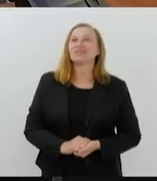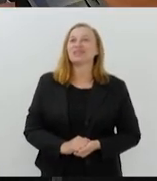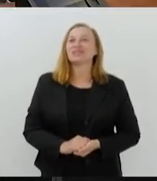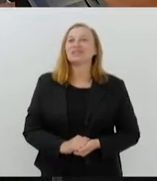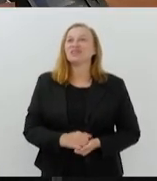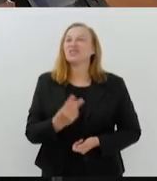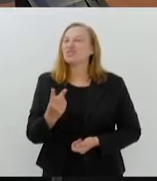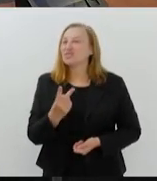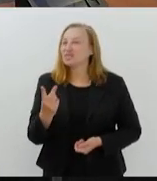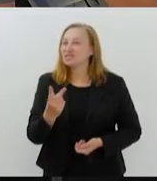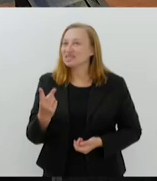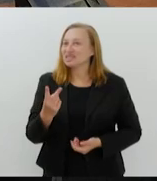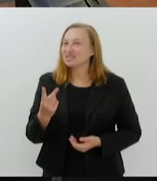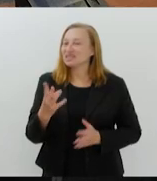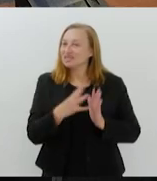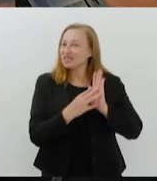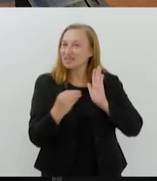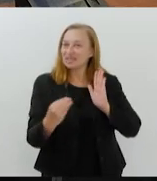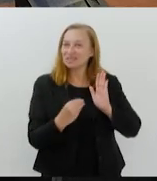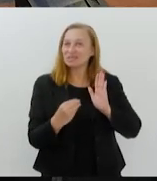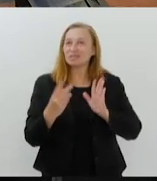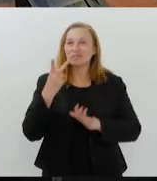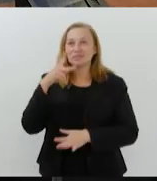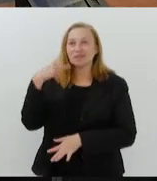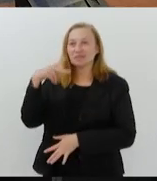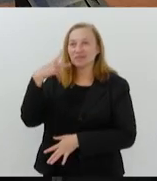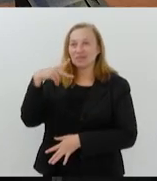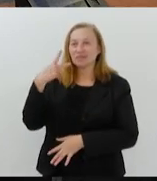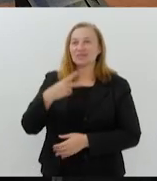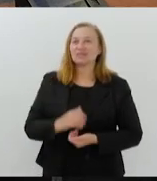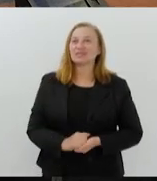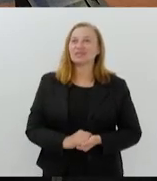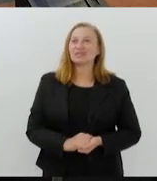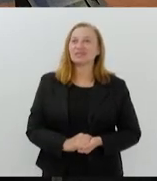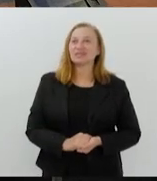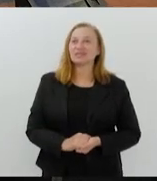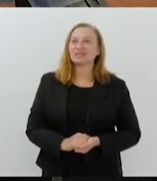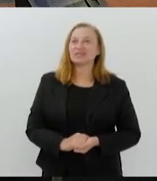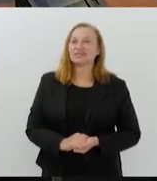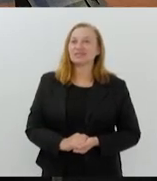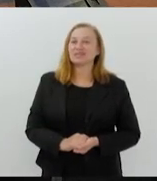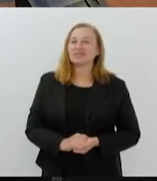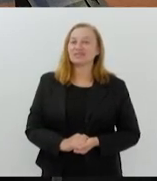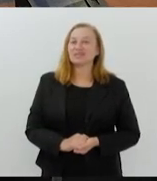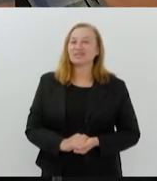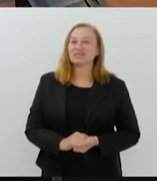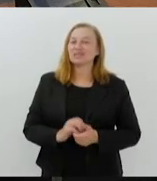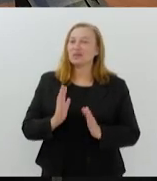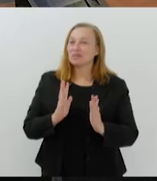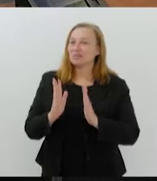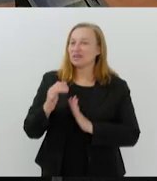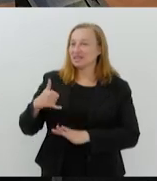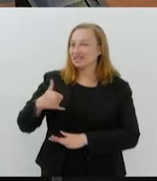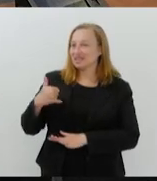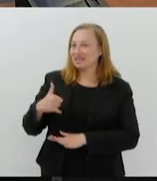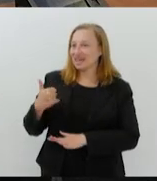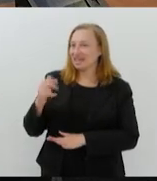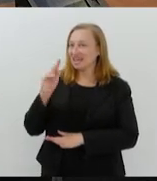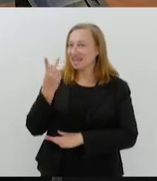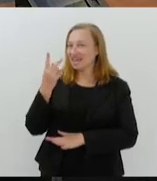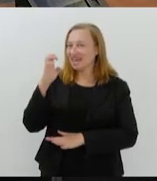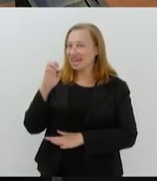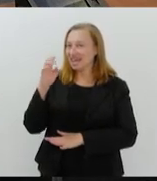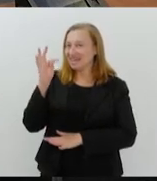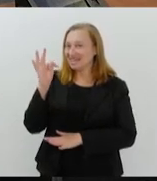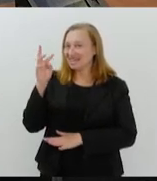vocês são exemplo para o parlamento, exemplo de que a faixa etária, o etarismo, na